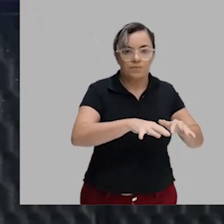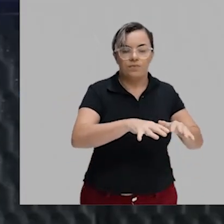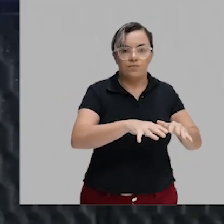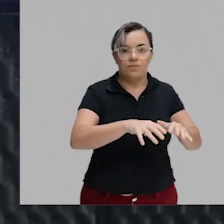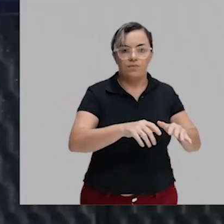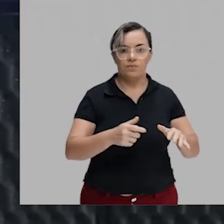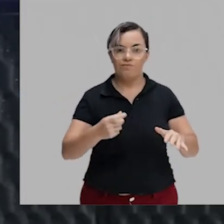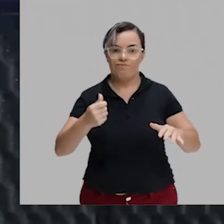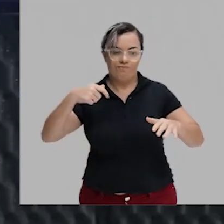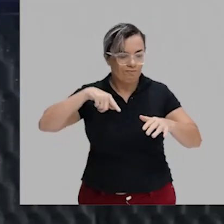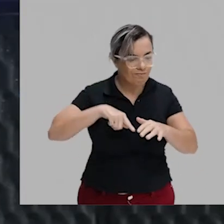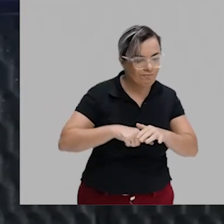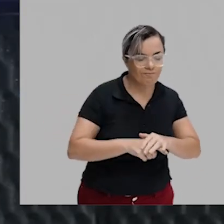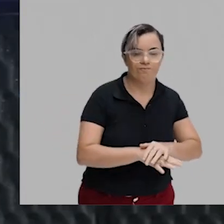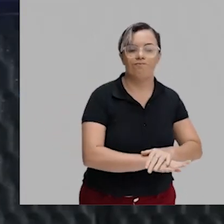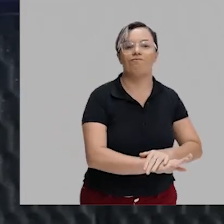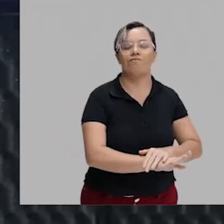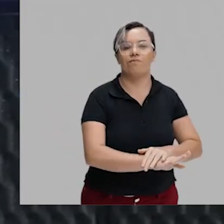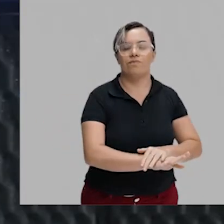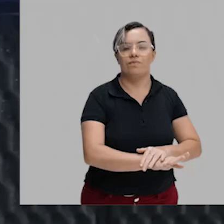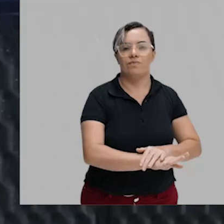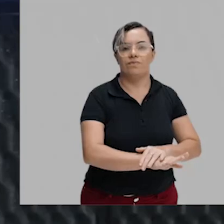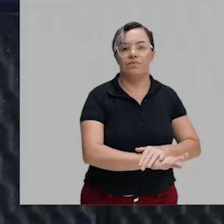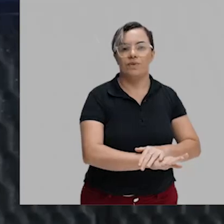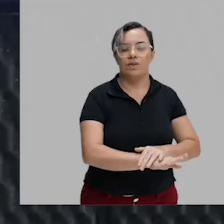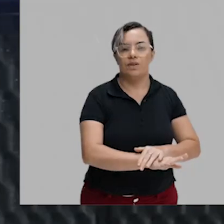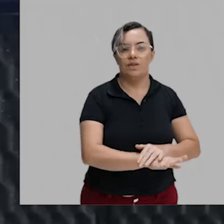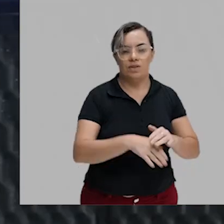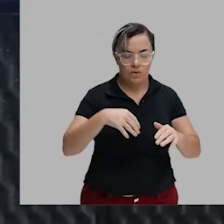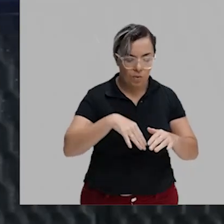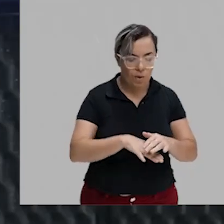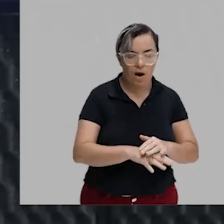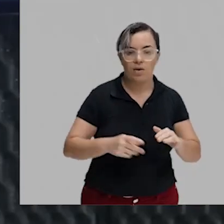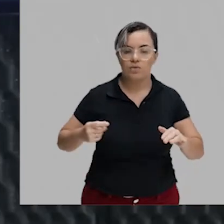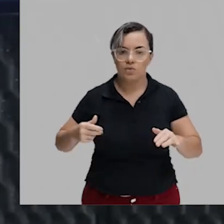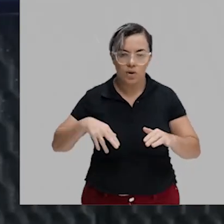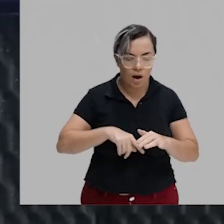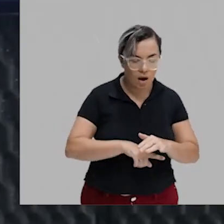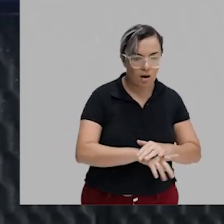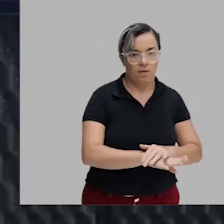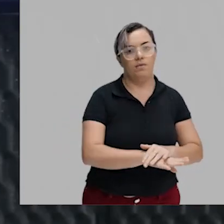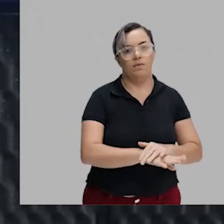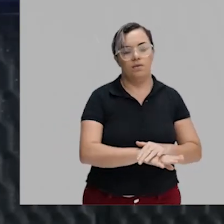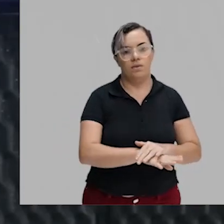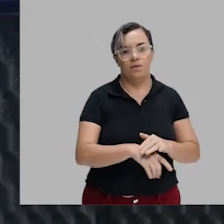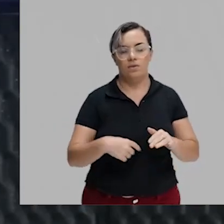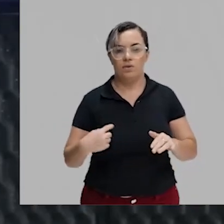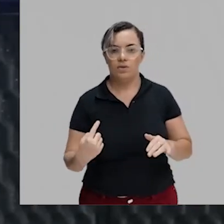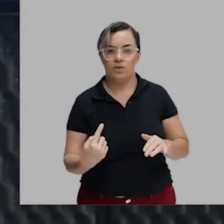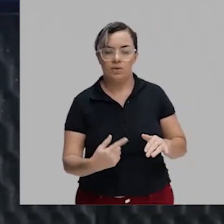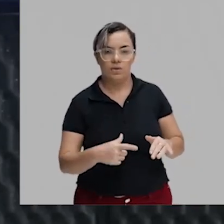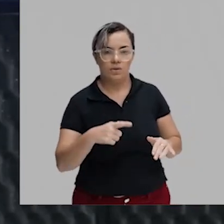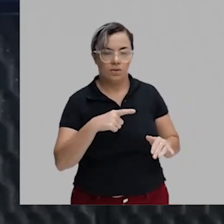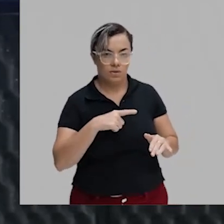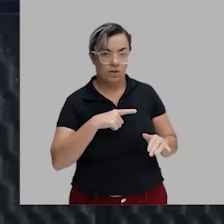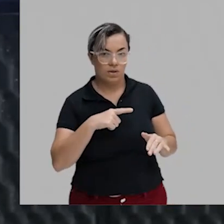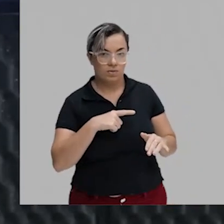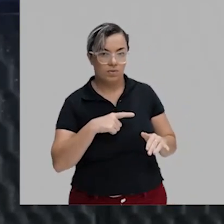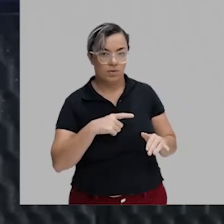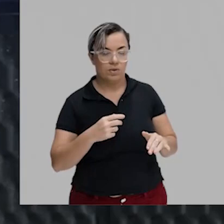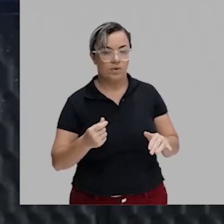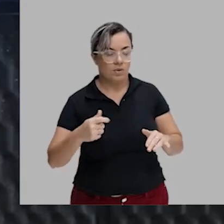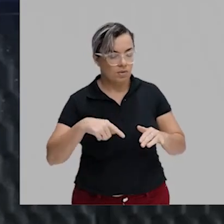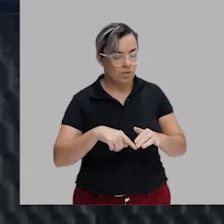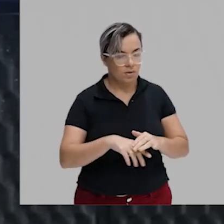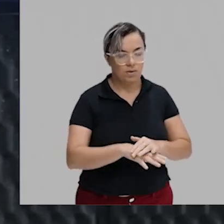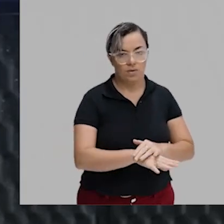investir, em poupar. Nós temos investimentos de poupança. Por